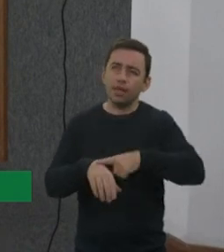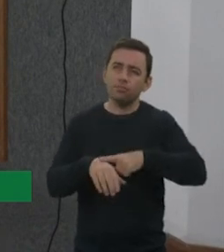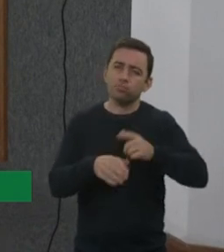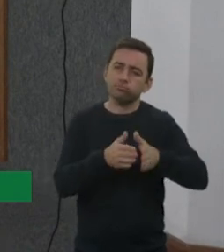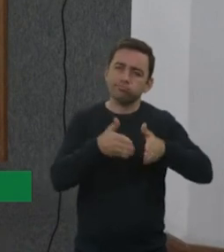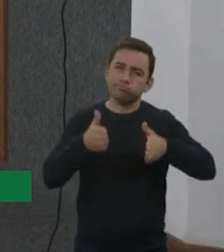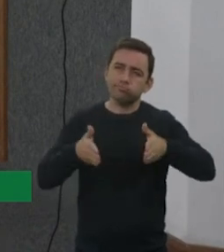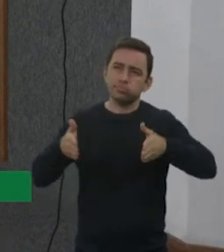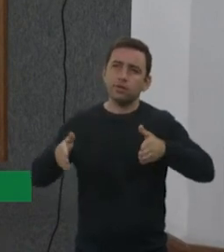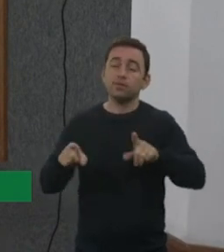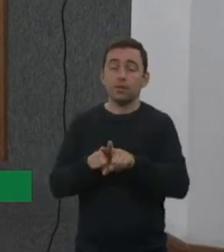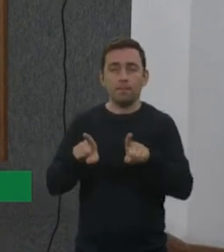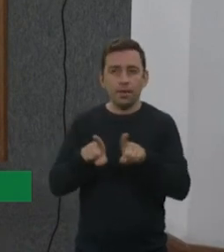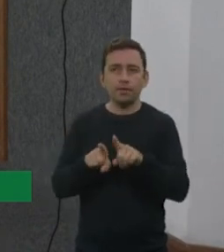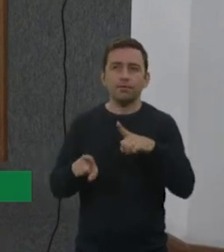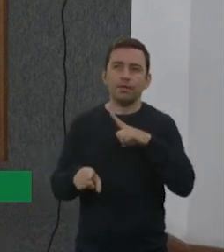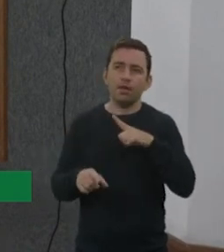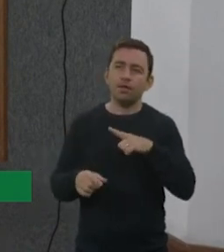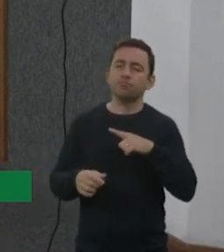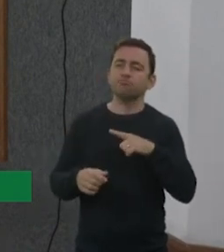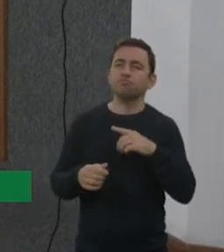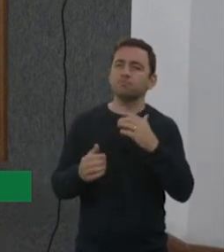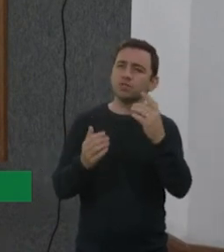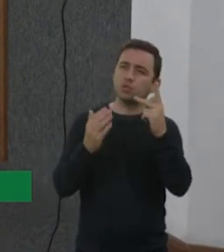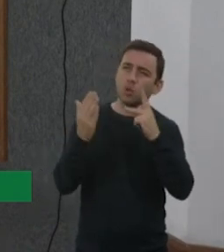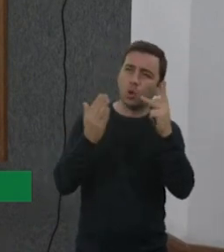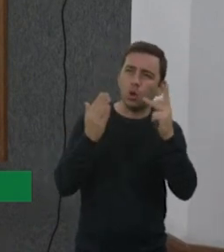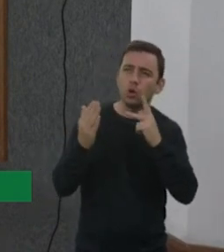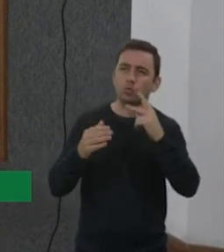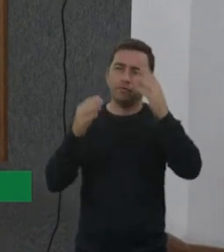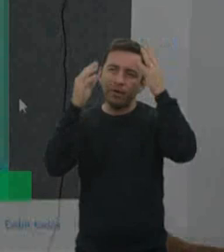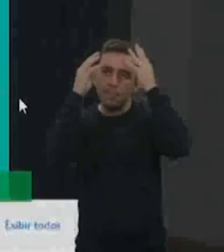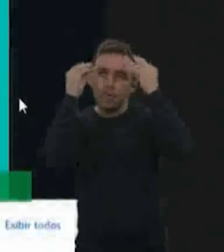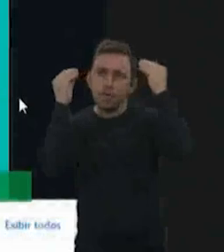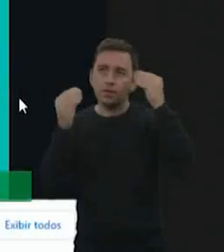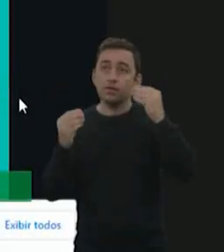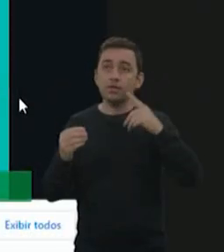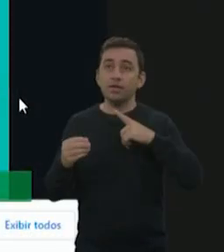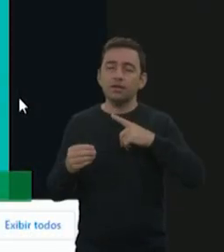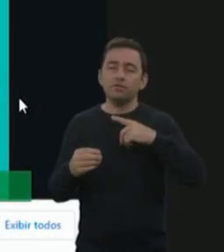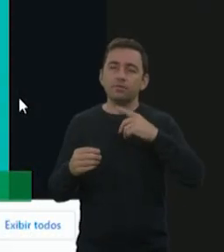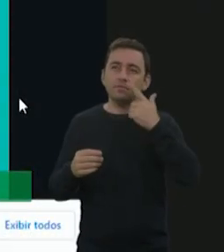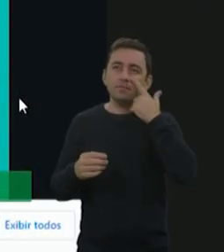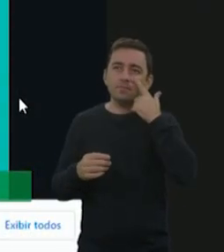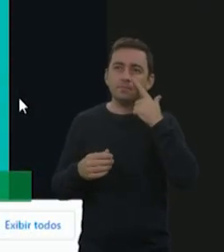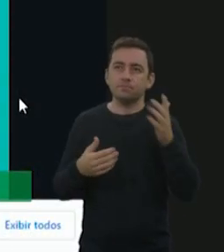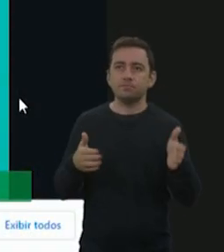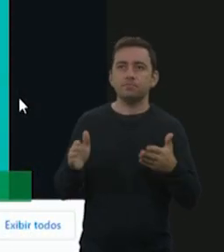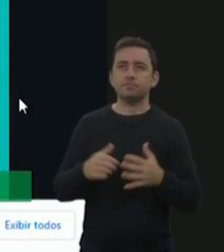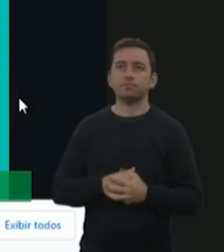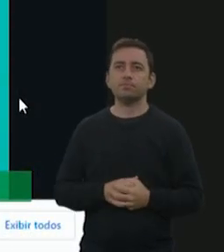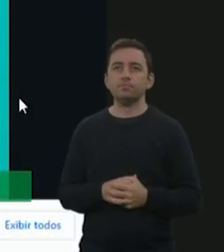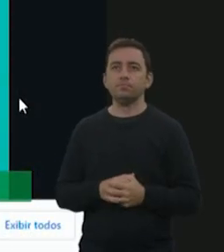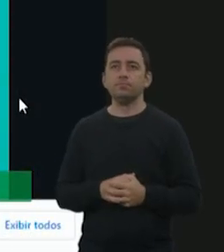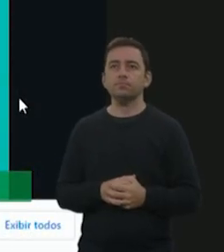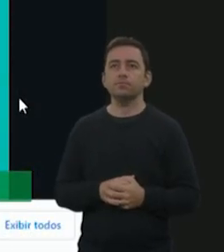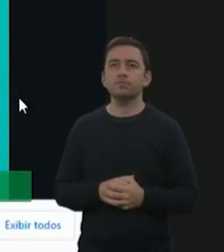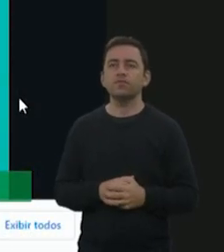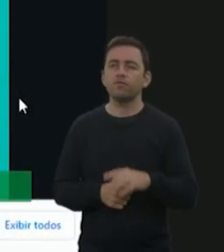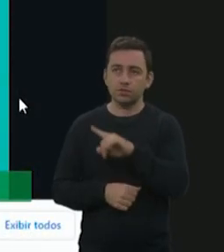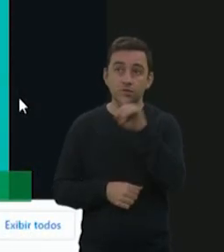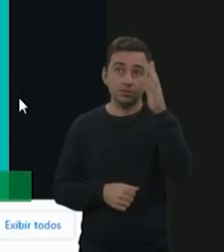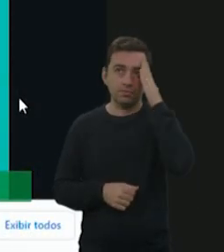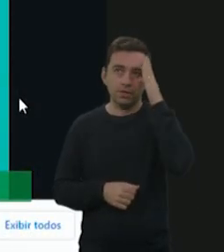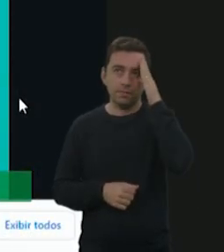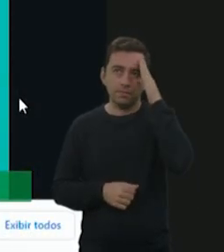social, psicólogo, enfermeiro, médicos. Essa é a imagem do hospital infantil, uma das. E aí, só para ter uma ideia,